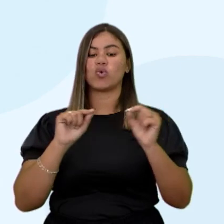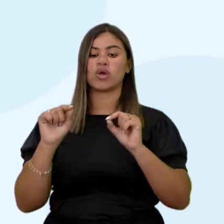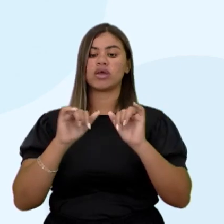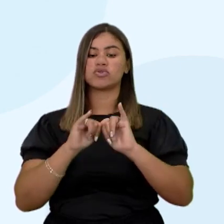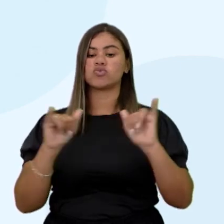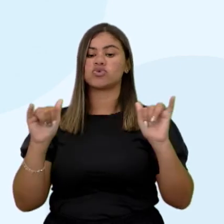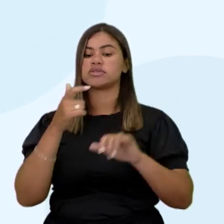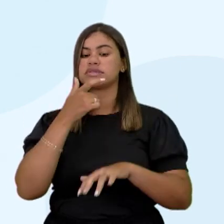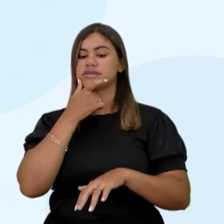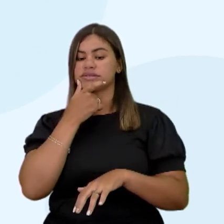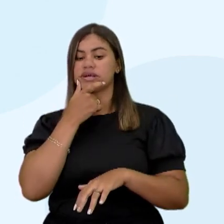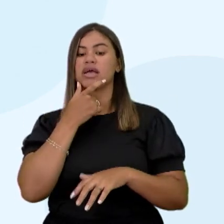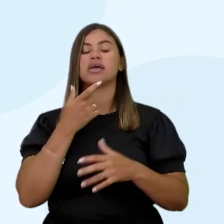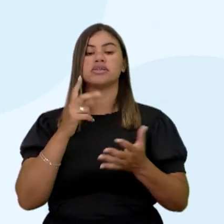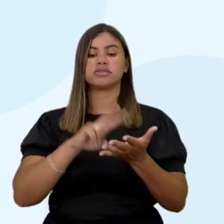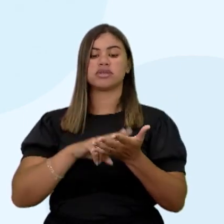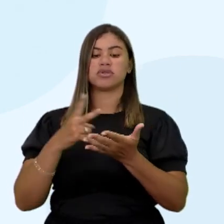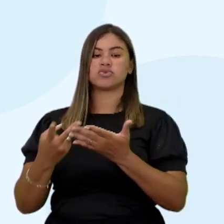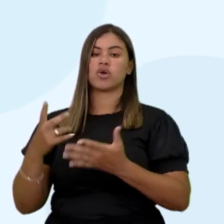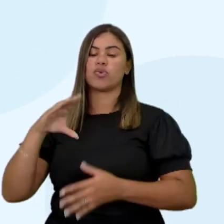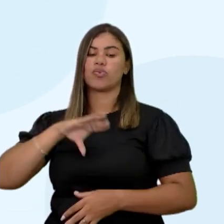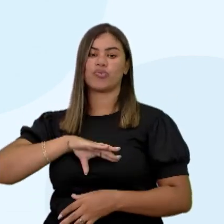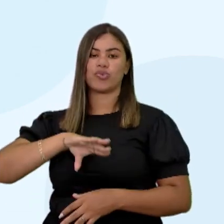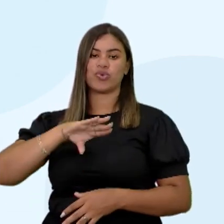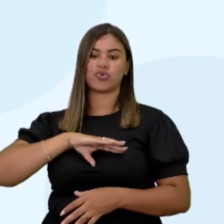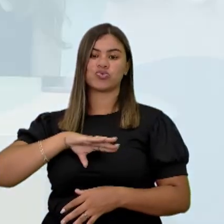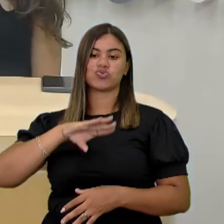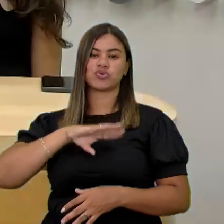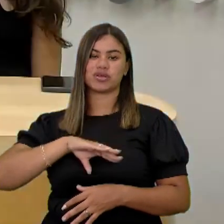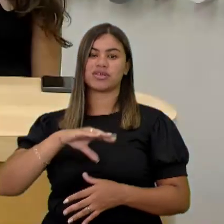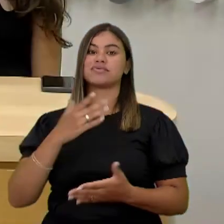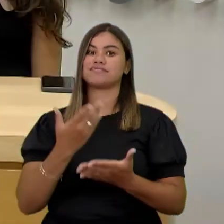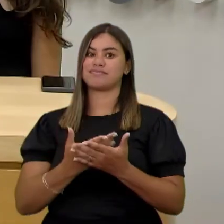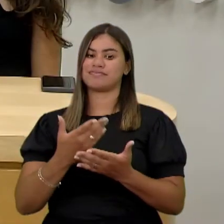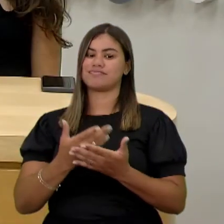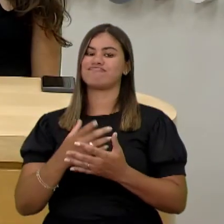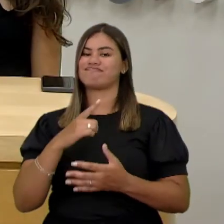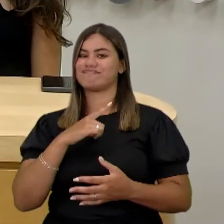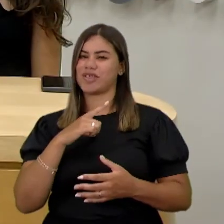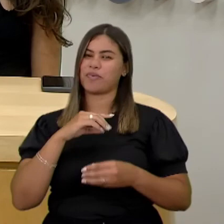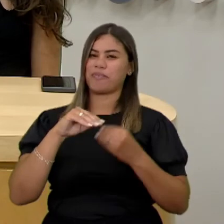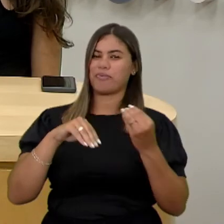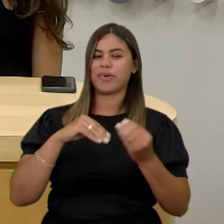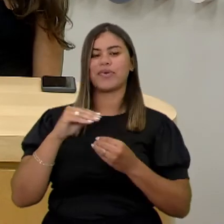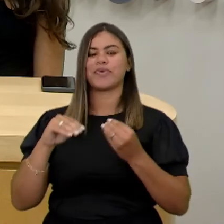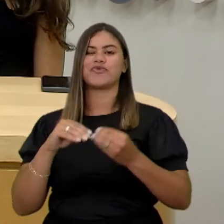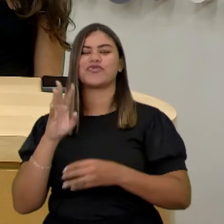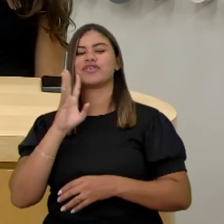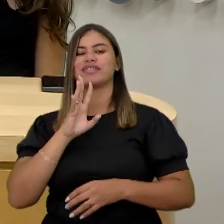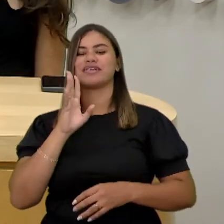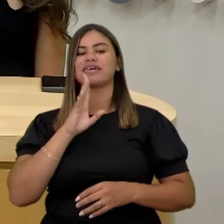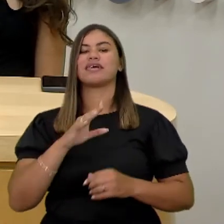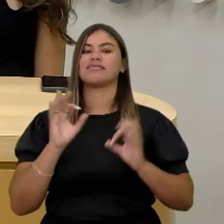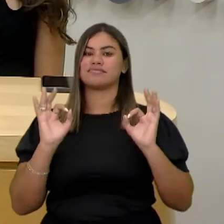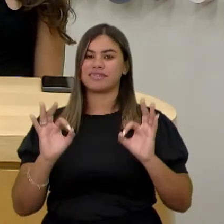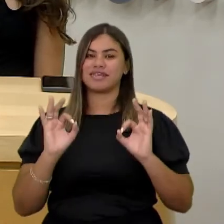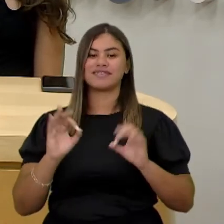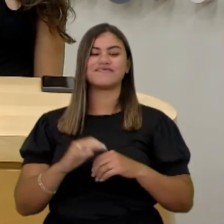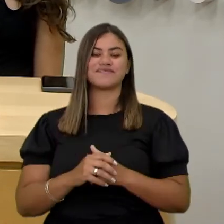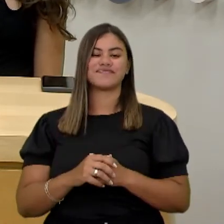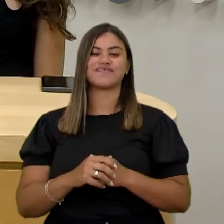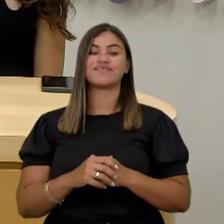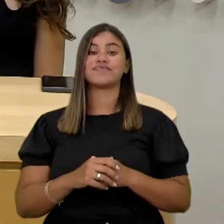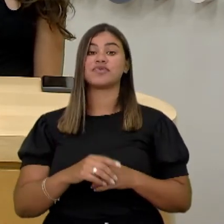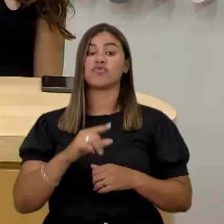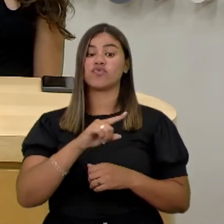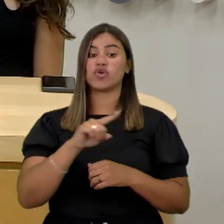inglês e suas versões em língua portuguesa. Vamos ter uma pequena aula aqui misturando inglês e português, vai ser bem divertido. Certo? Você que está